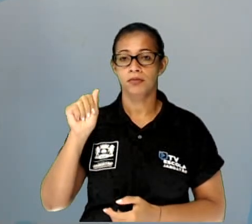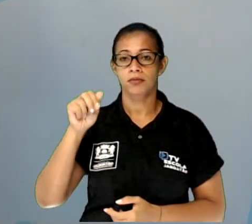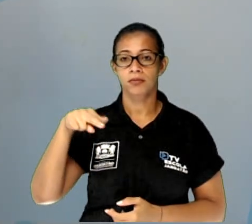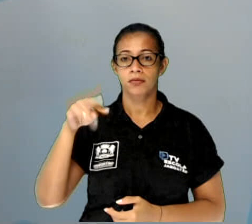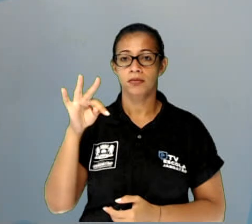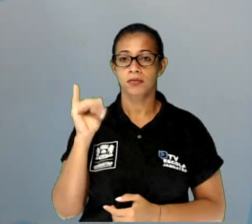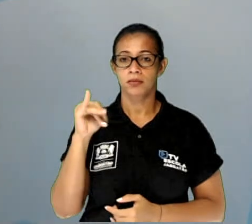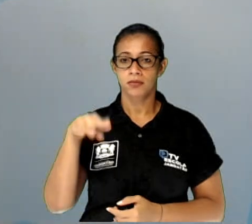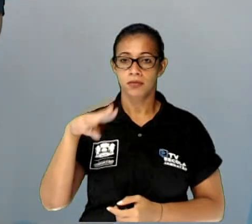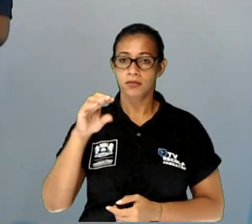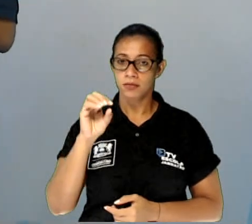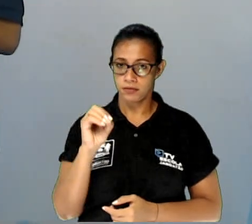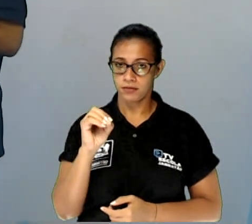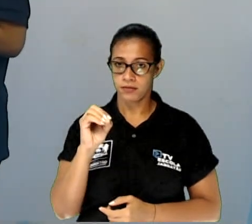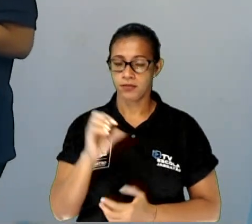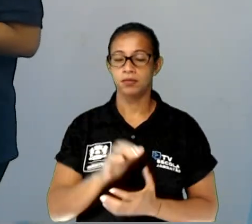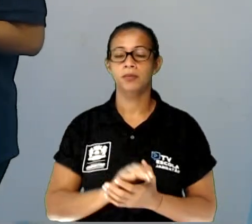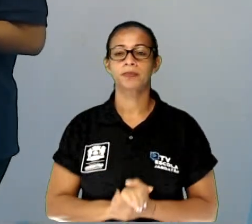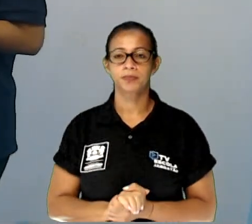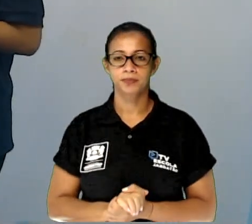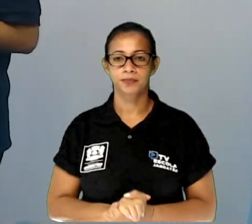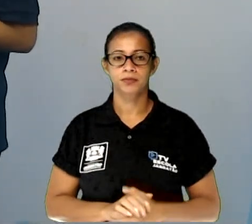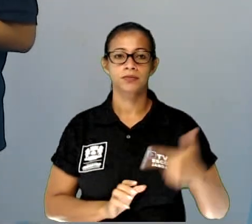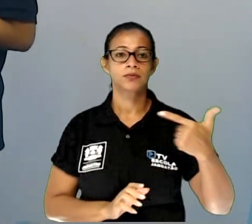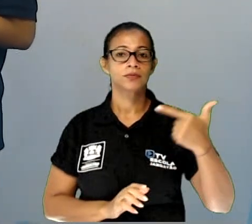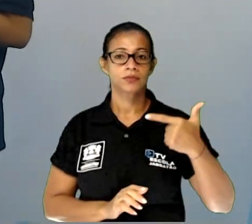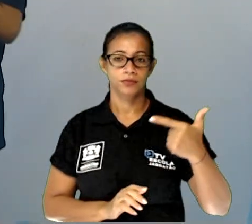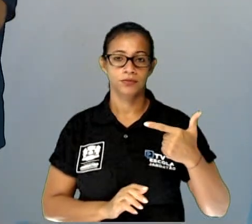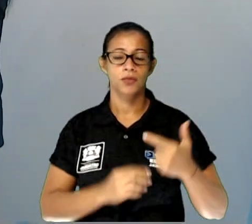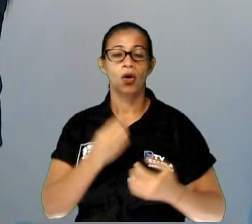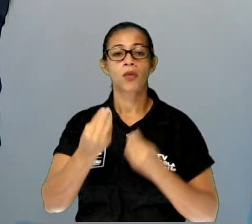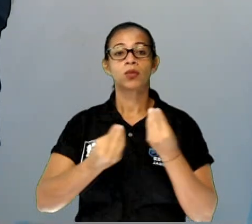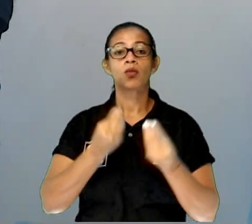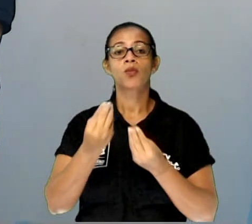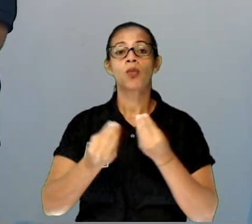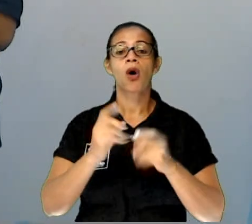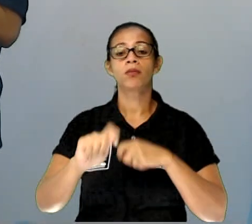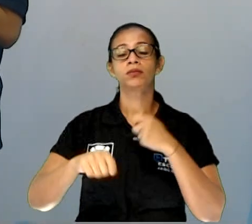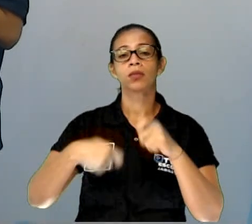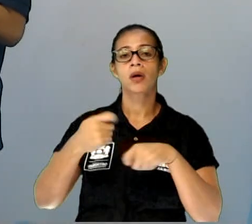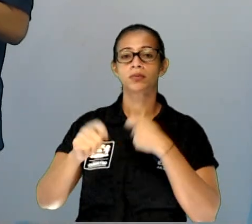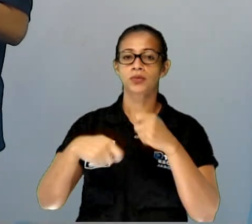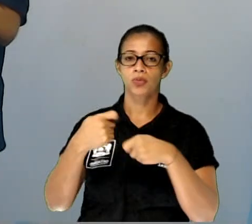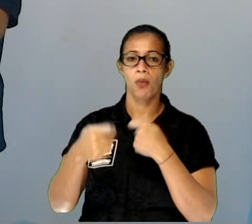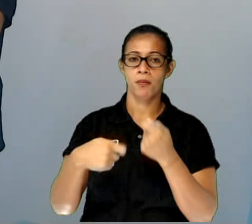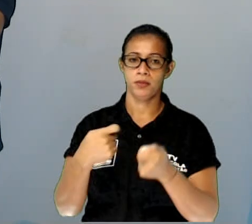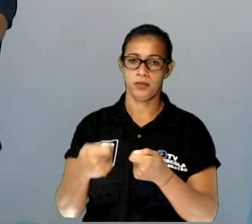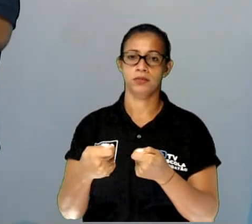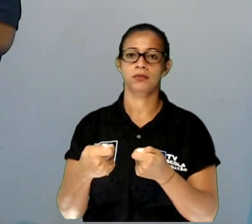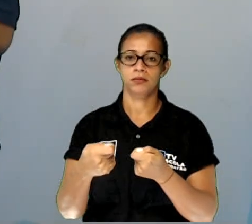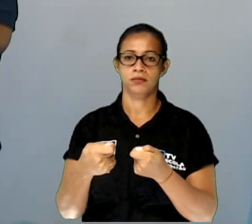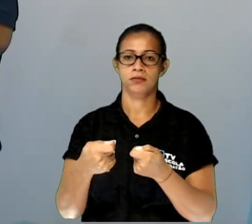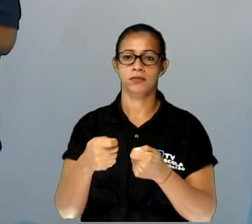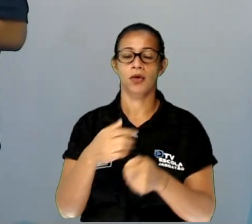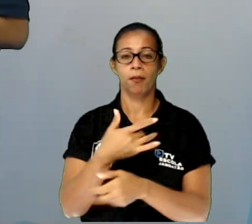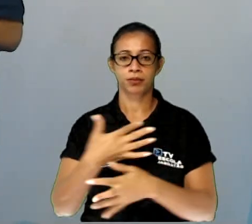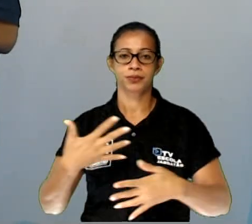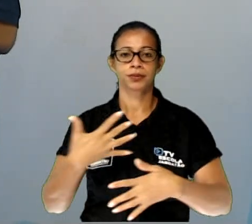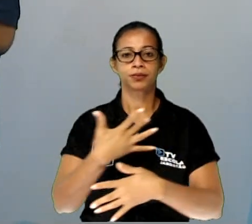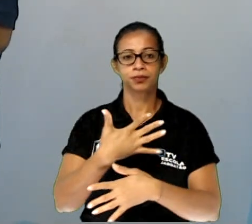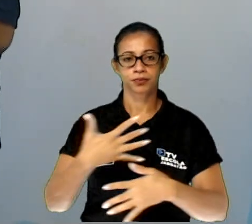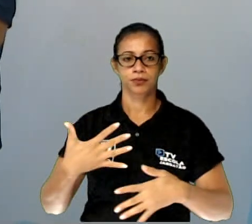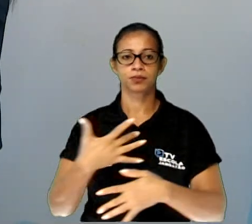medieval. Desafio número 2. Com a economia dinâmica, a fama de Constantinopla se devia principalmente ao seu comércio.